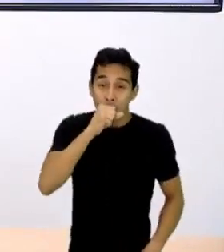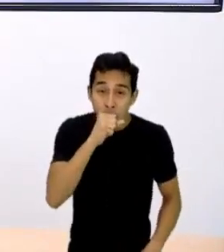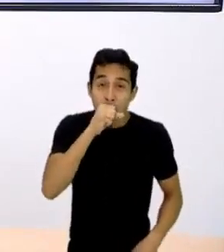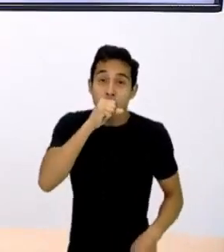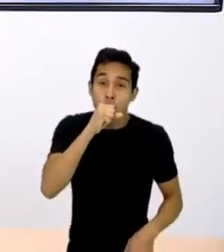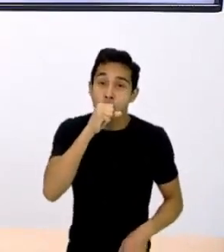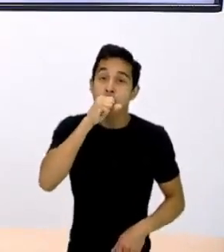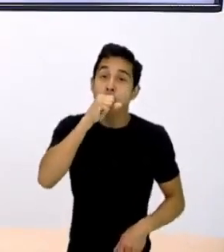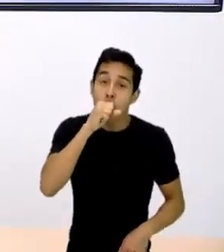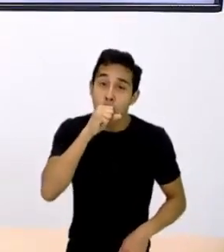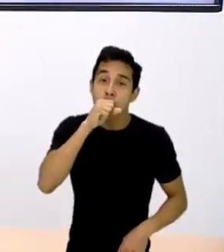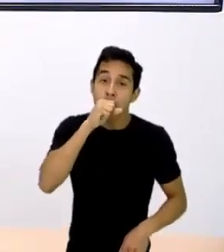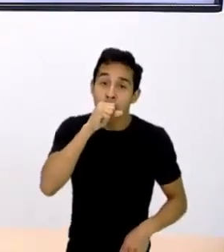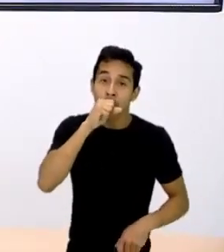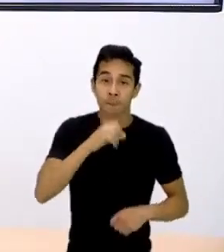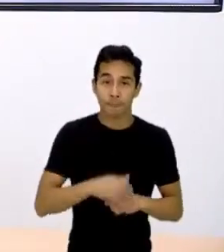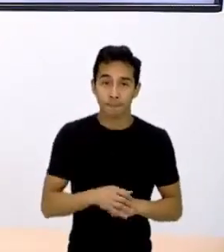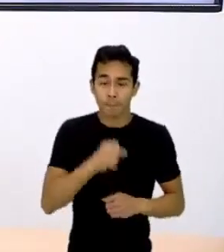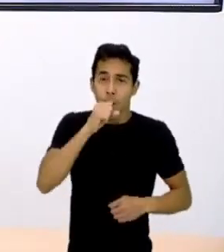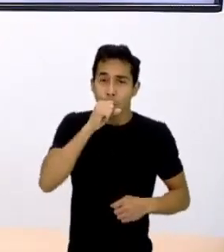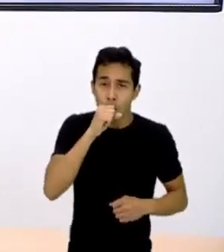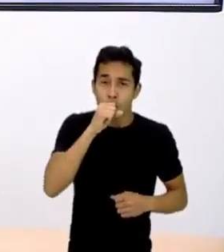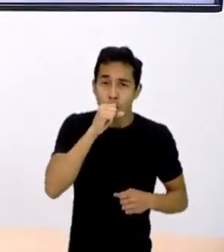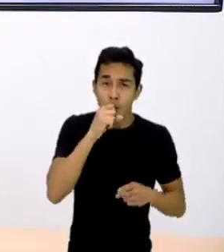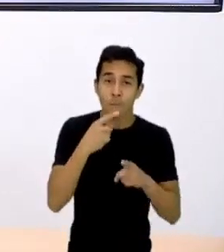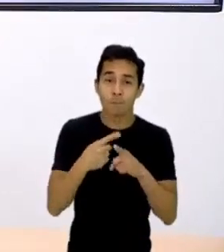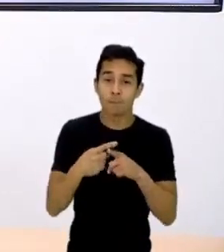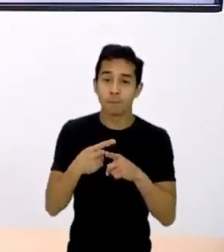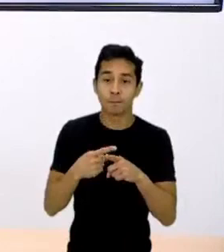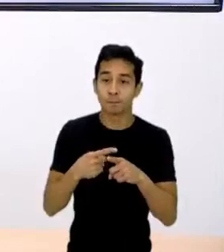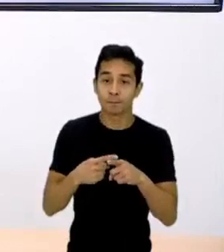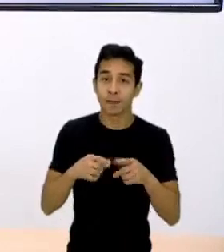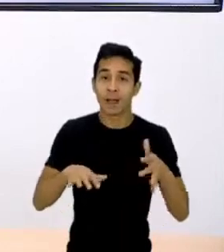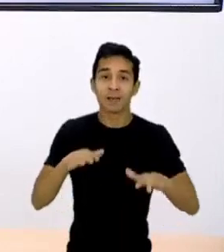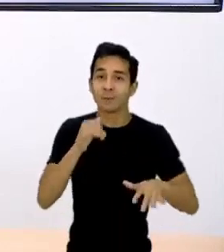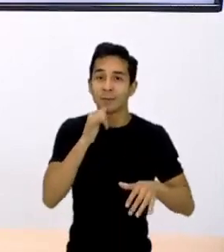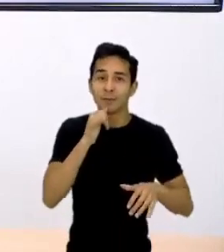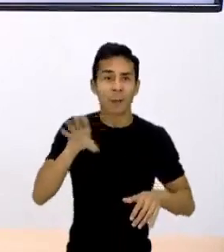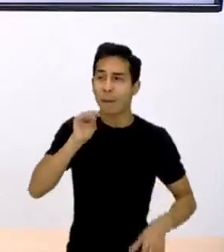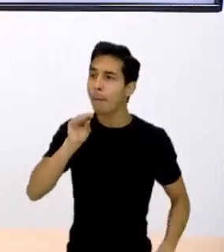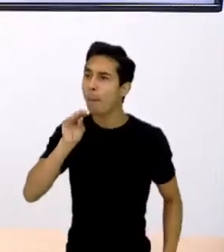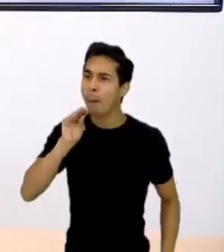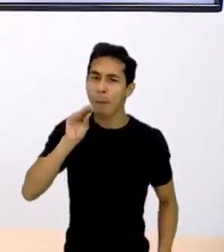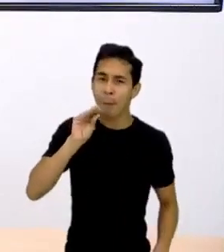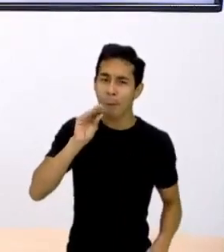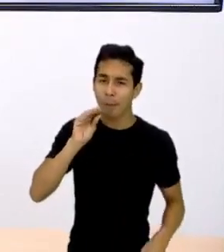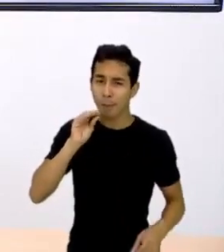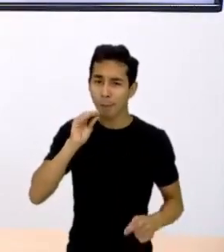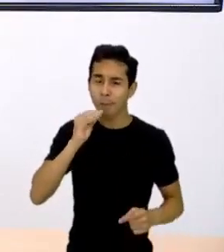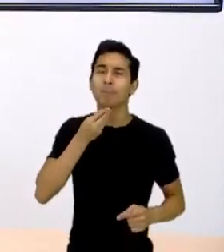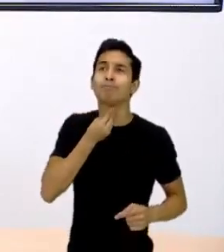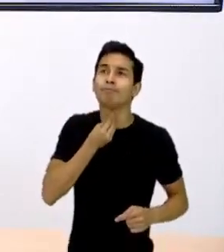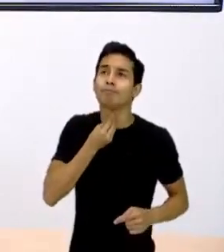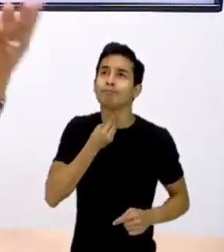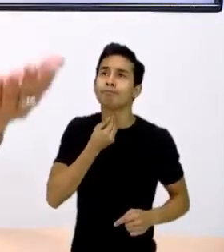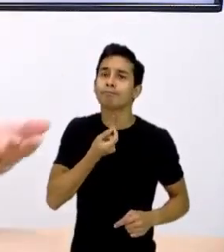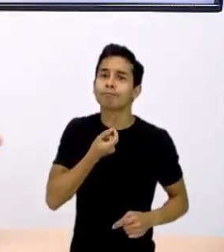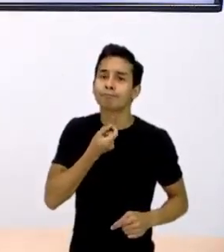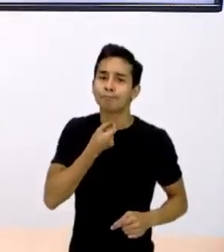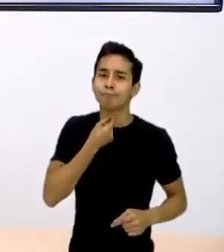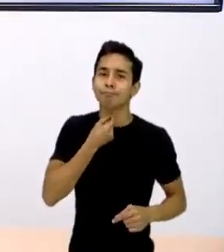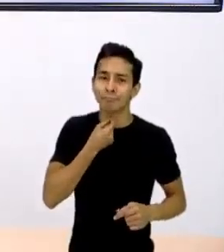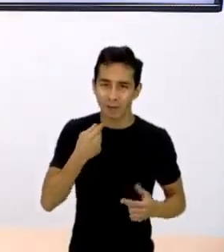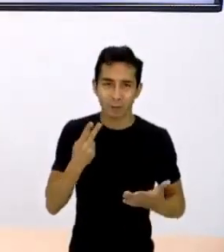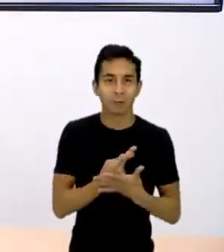tossir é quando você tem gotas, por exemplo, está falando muito rápido e aí se engasga com a própria saliva, por exemplo. Eu